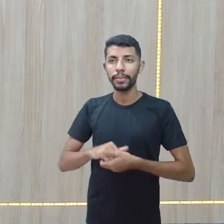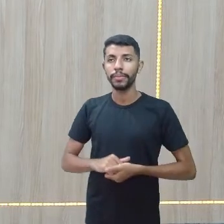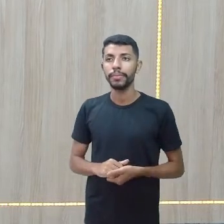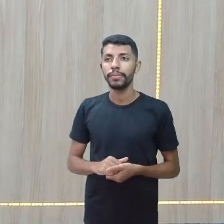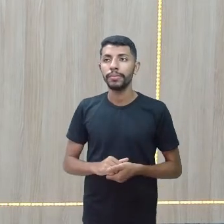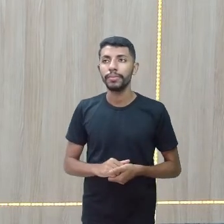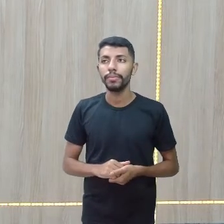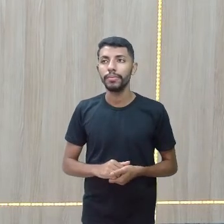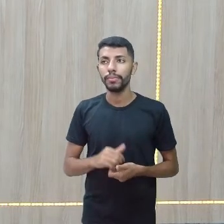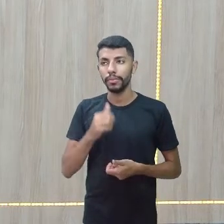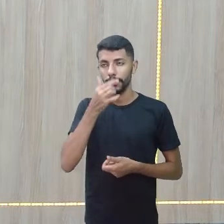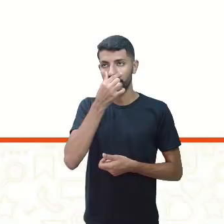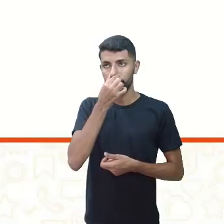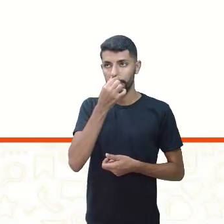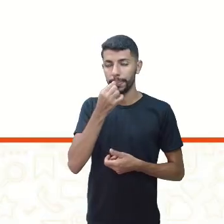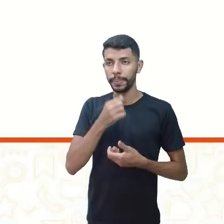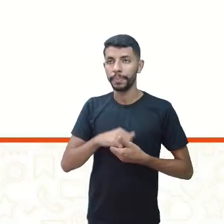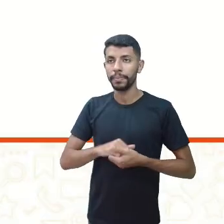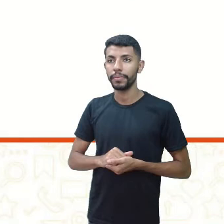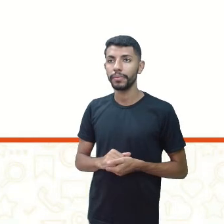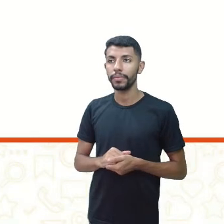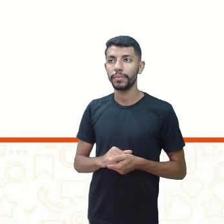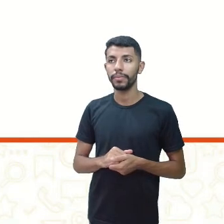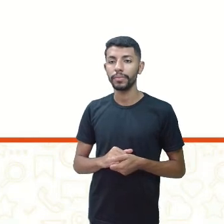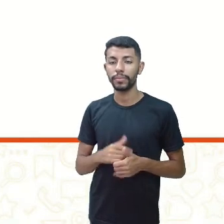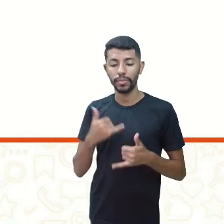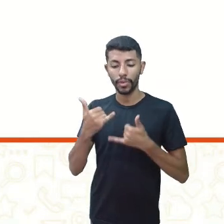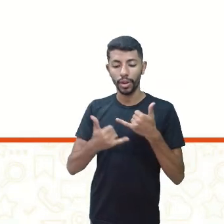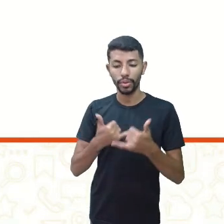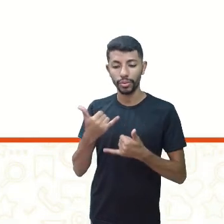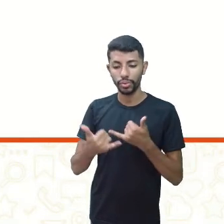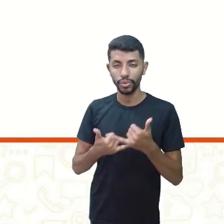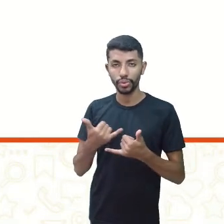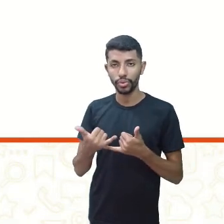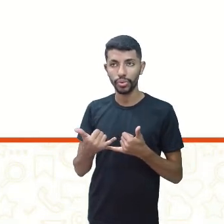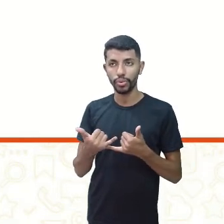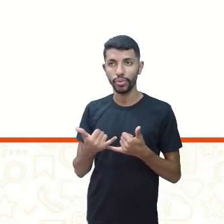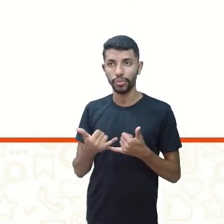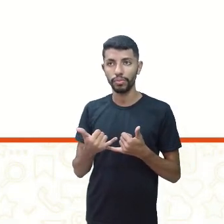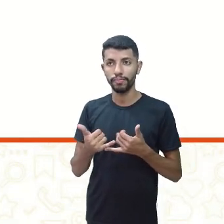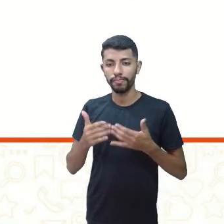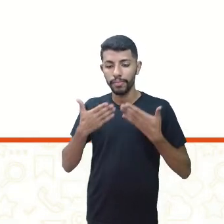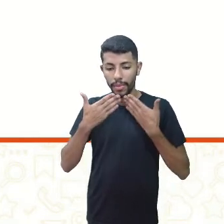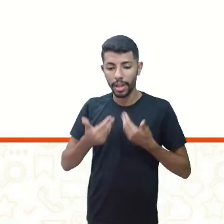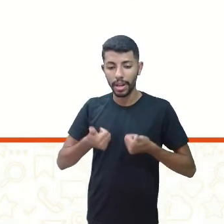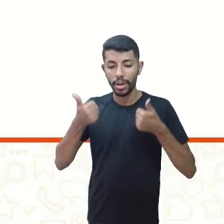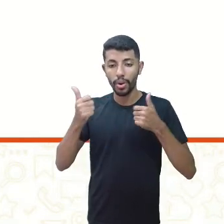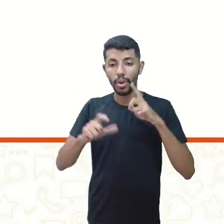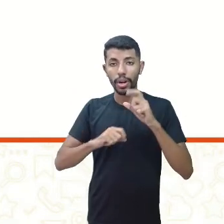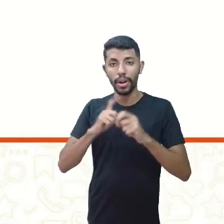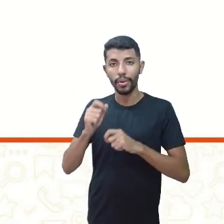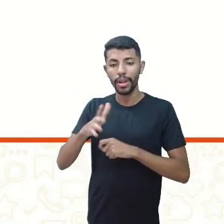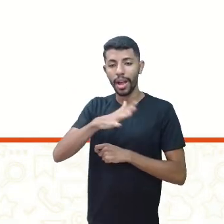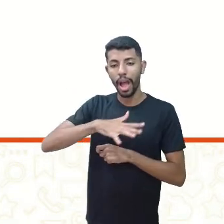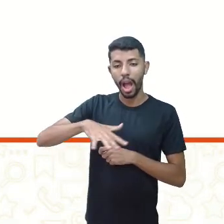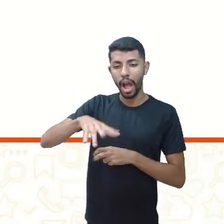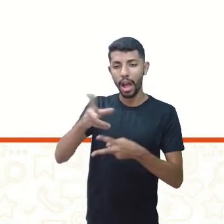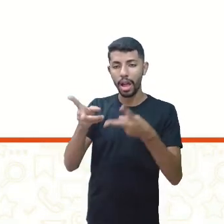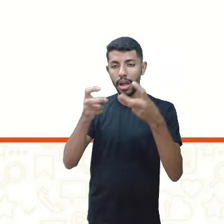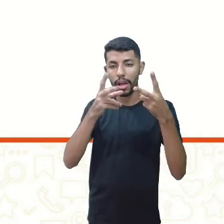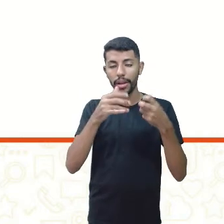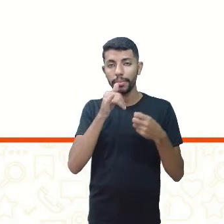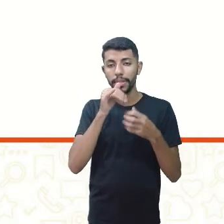Então, o jogo propicia o desenvolvimento do campo perceptivo, né? Como a gente já falou,